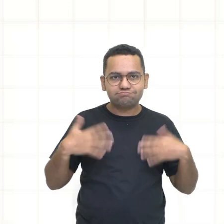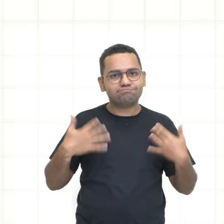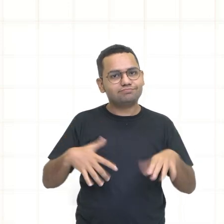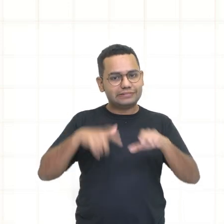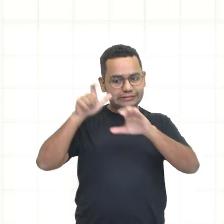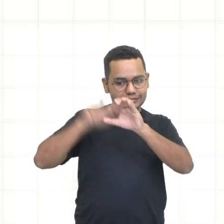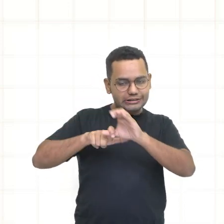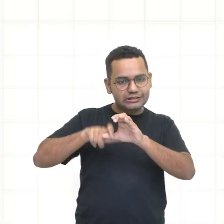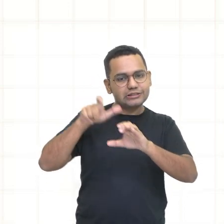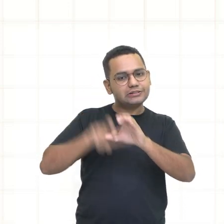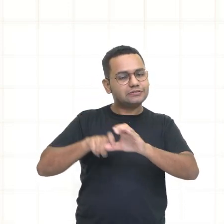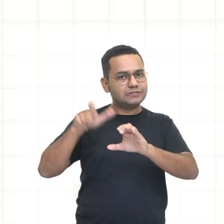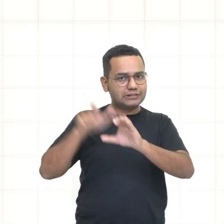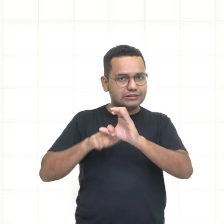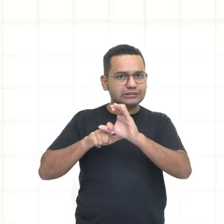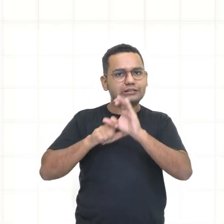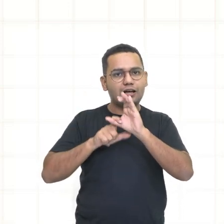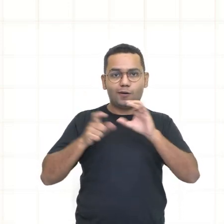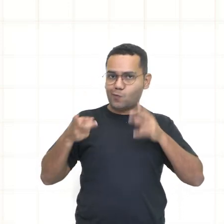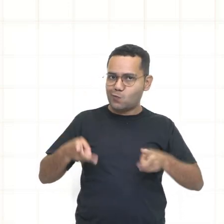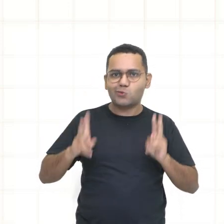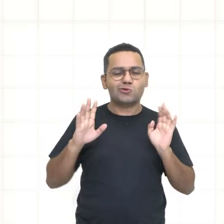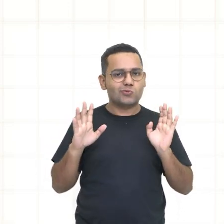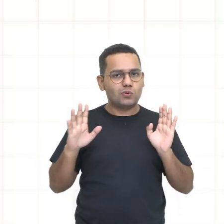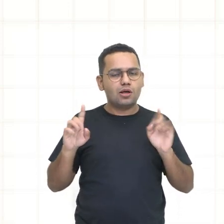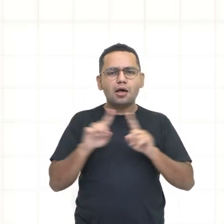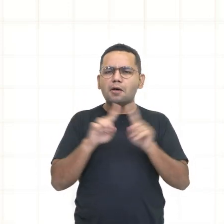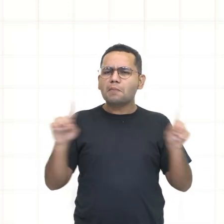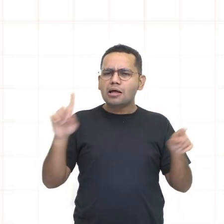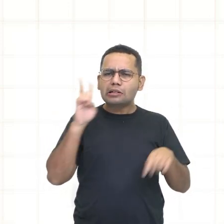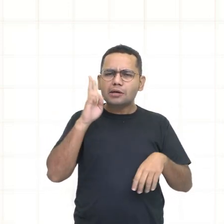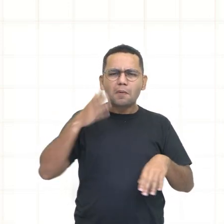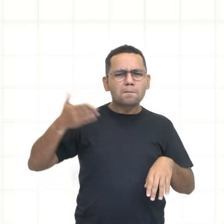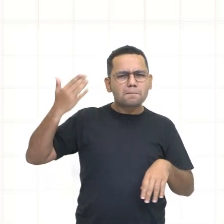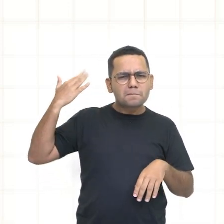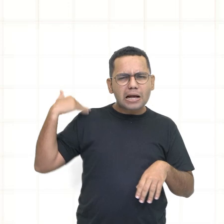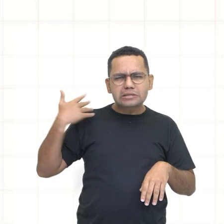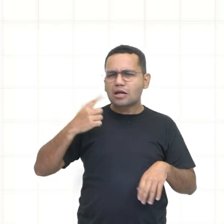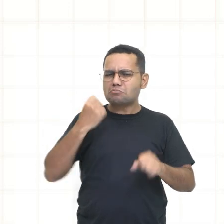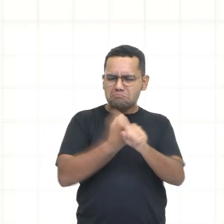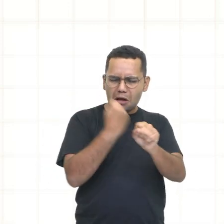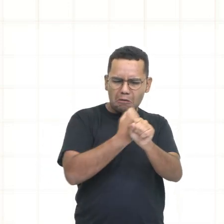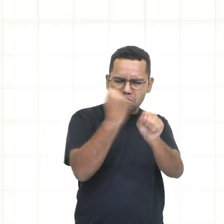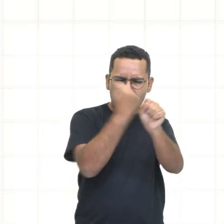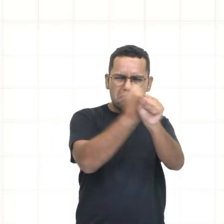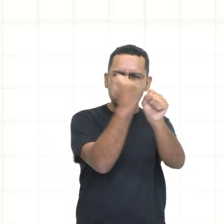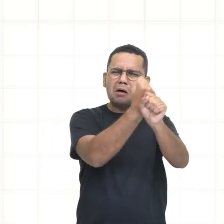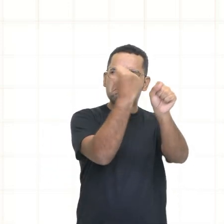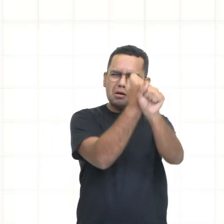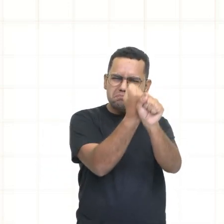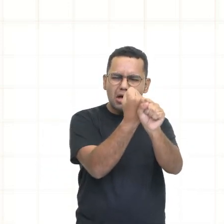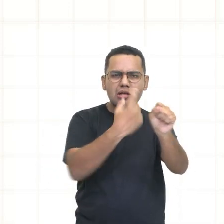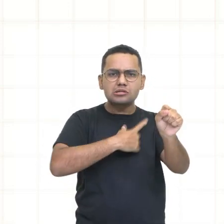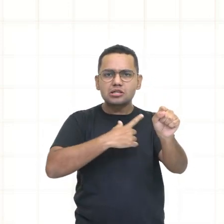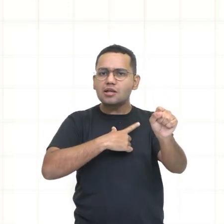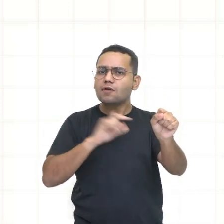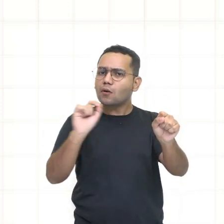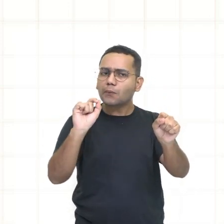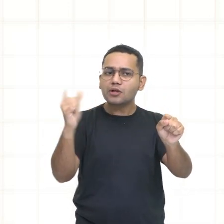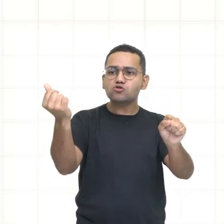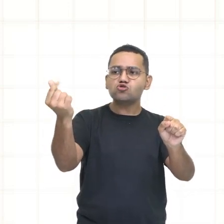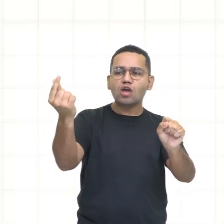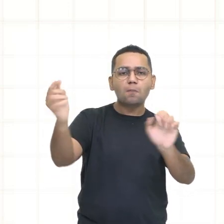obras faraônicas? Essas obras elas foram financiadas, em sua grande maioria, pelo dinheiro externo, pelo